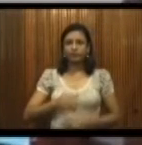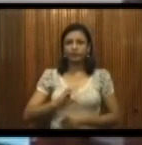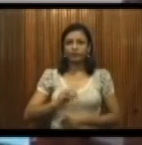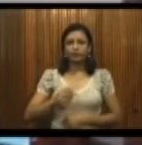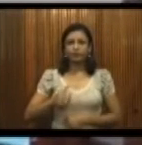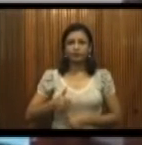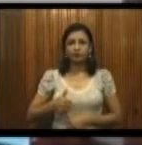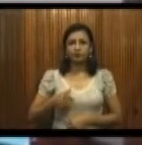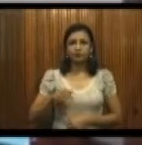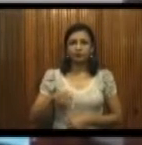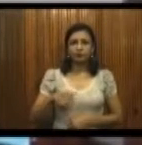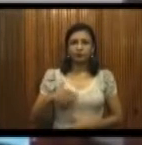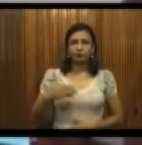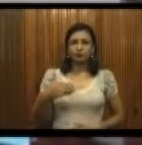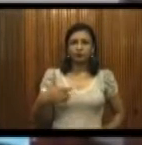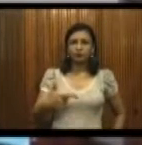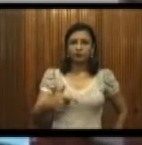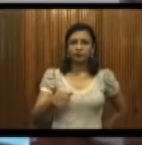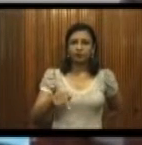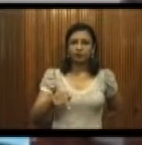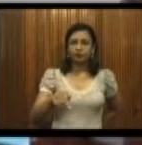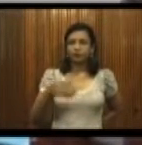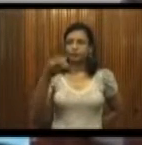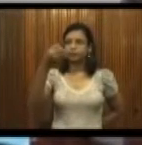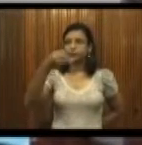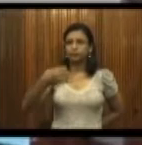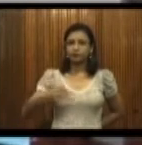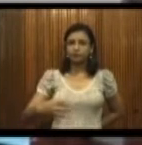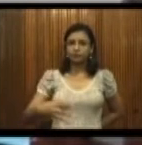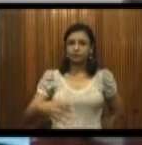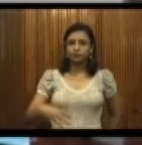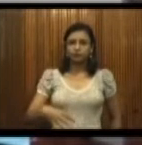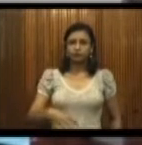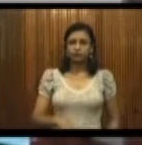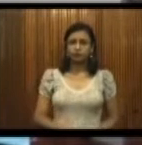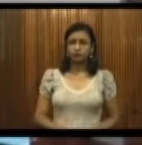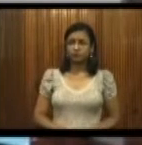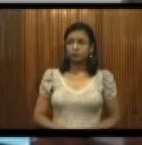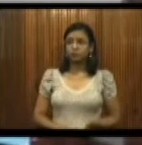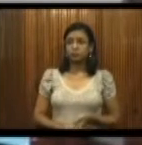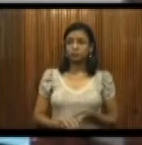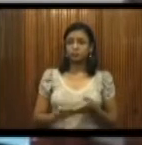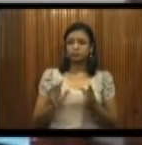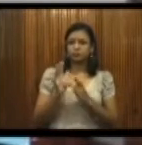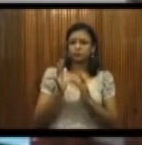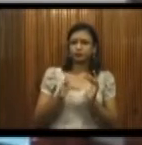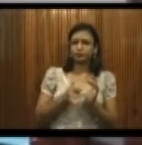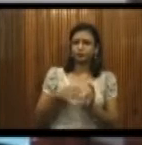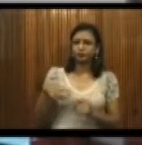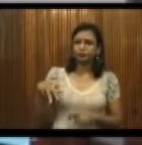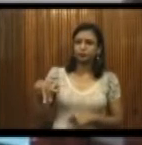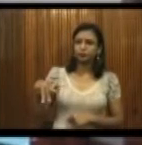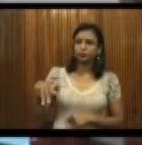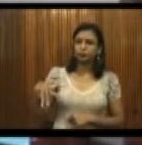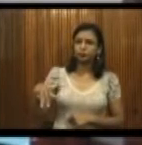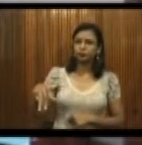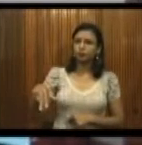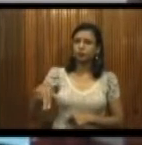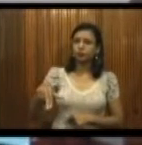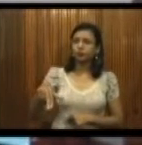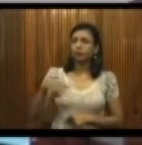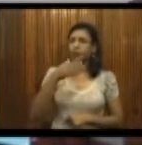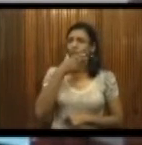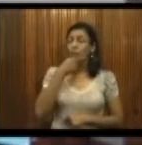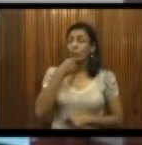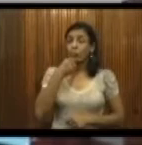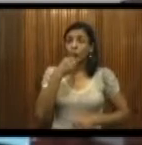versos 17 a 27, diz assim: pondo-se Jesus a caminho, correu um homem ao seu